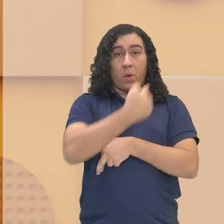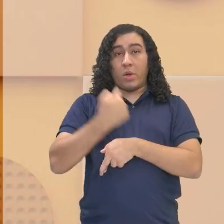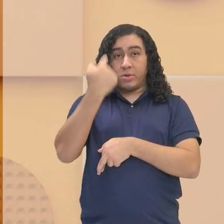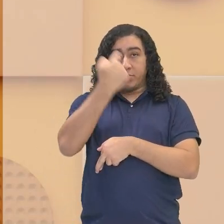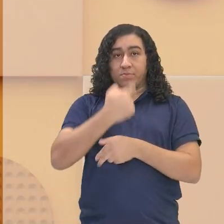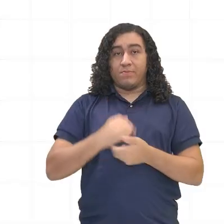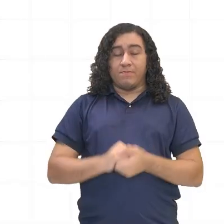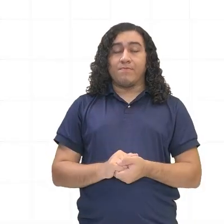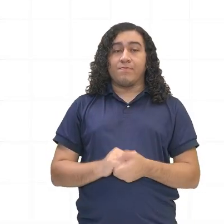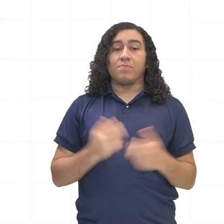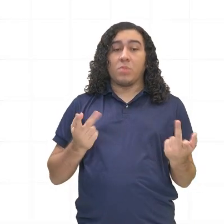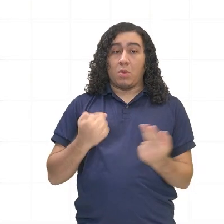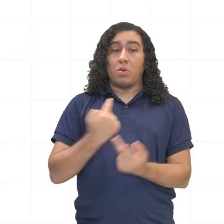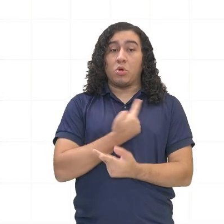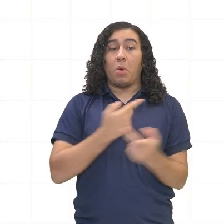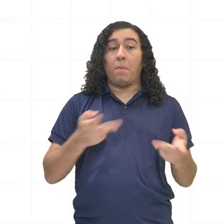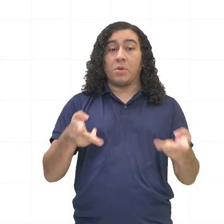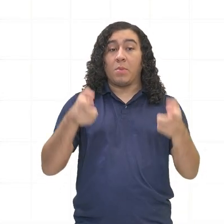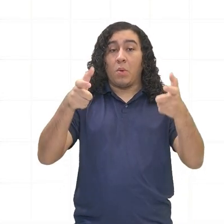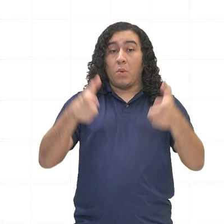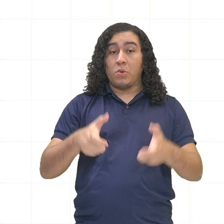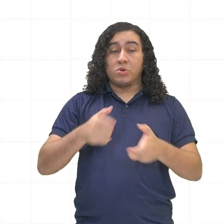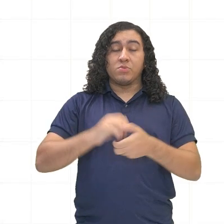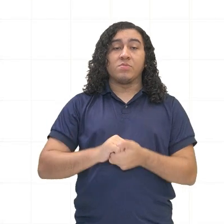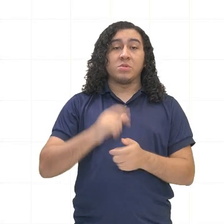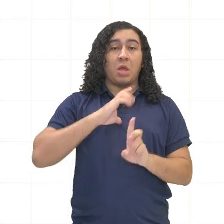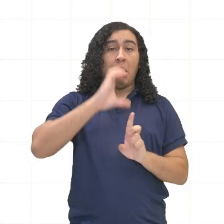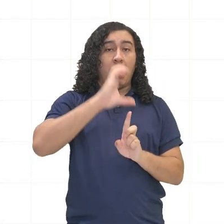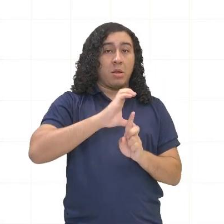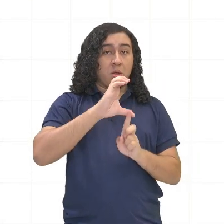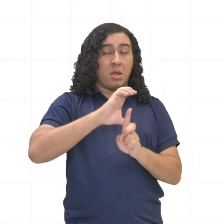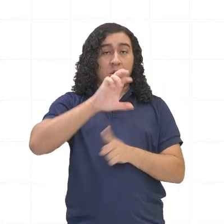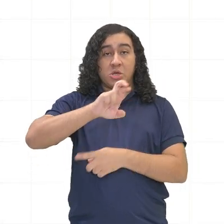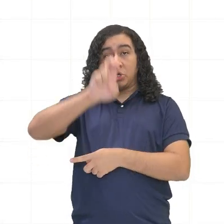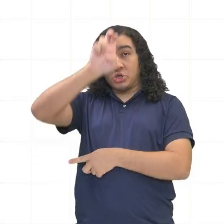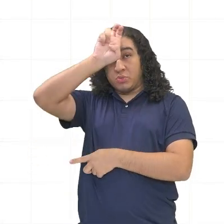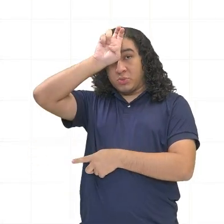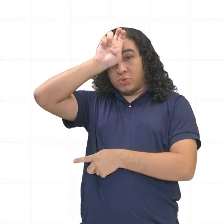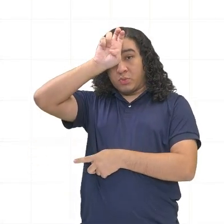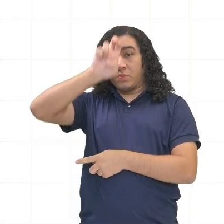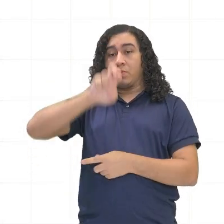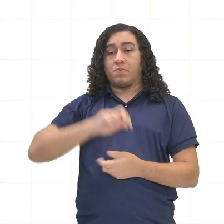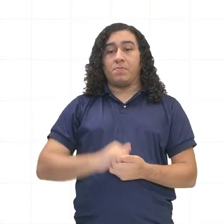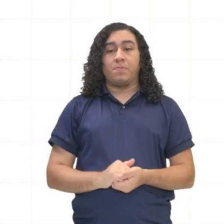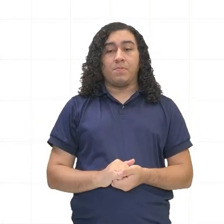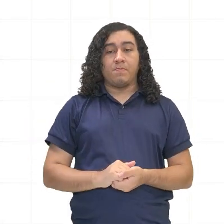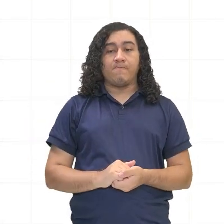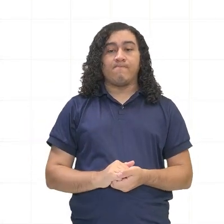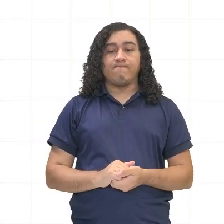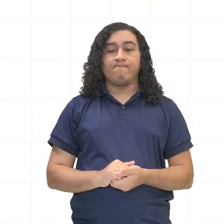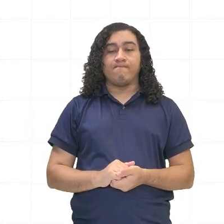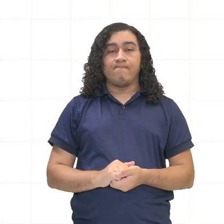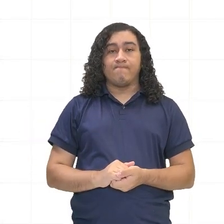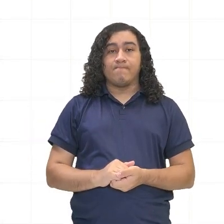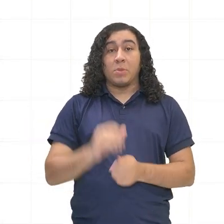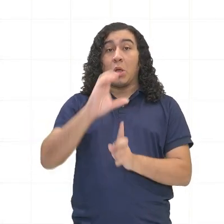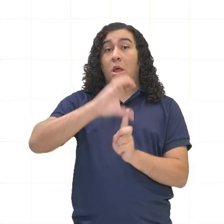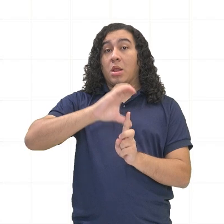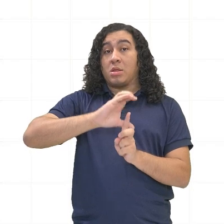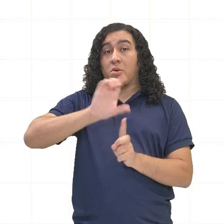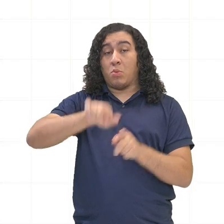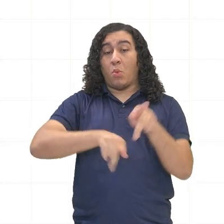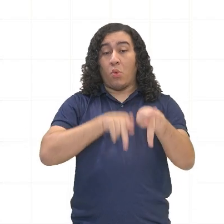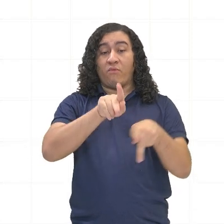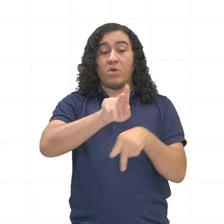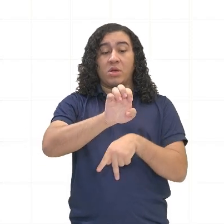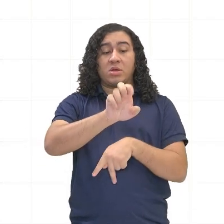podemos perceber agora, a partir do calendário egípcio. Olha só, o calendário dos egípcios ele foi criado ali por volta